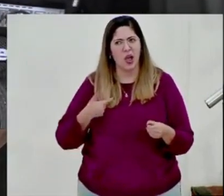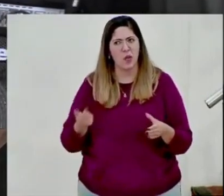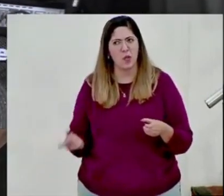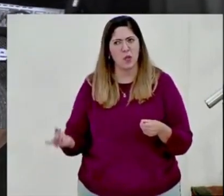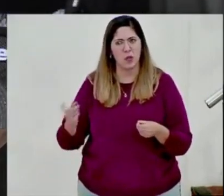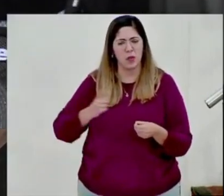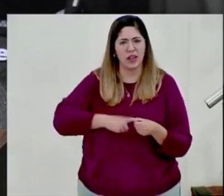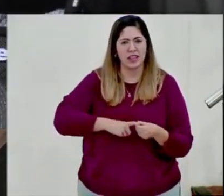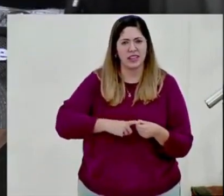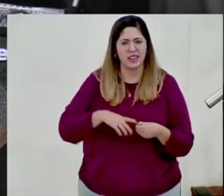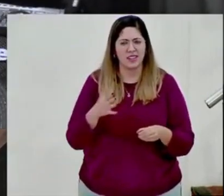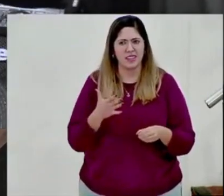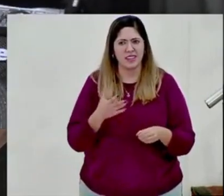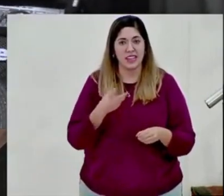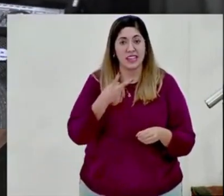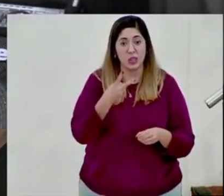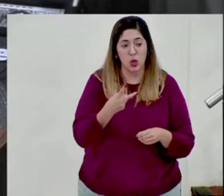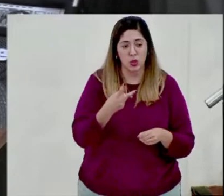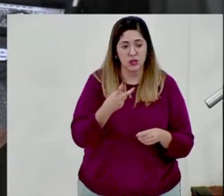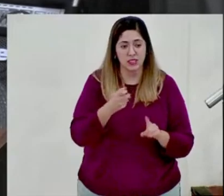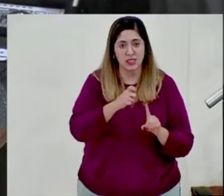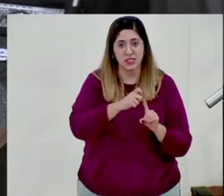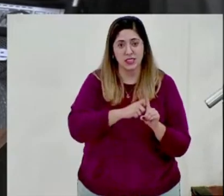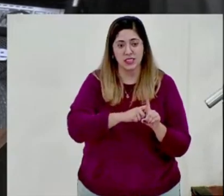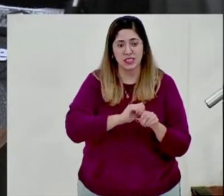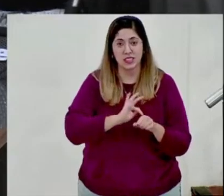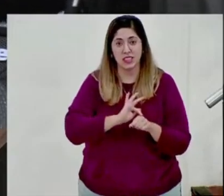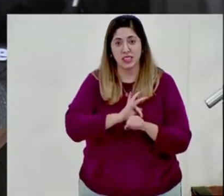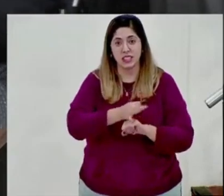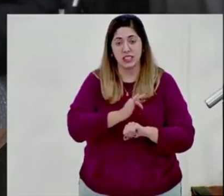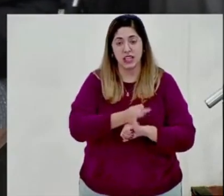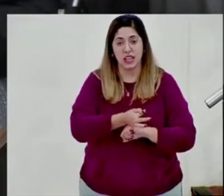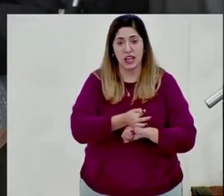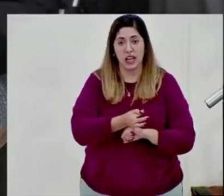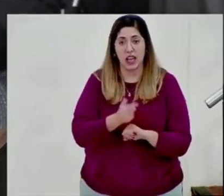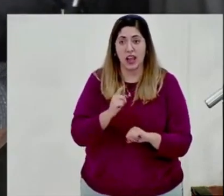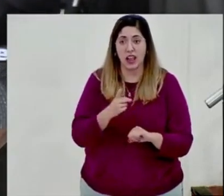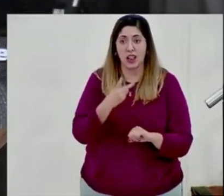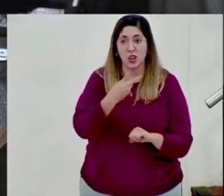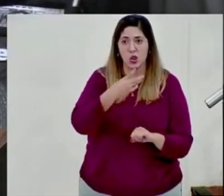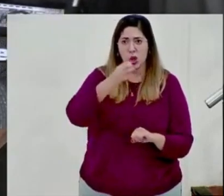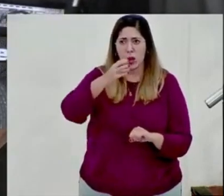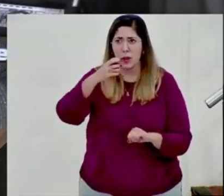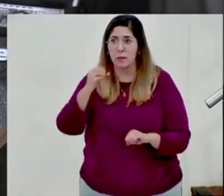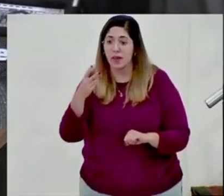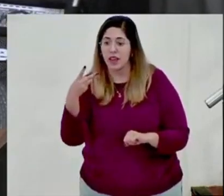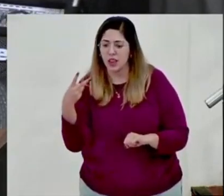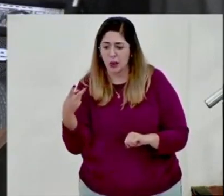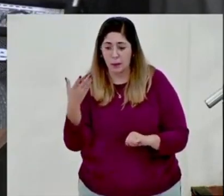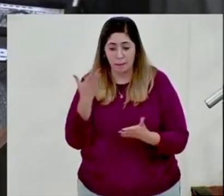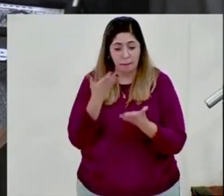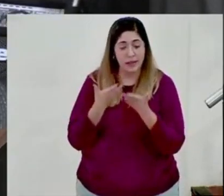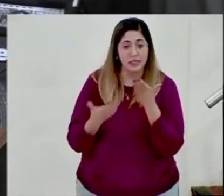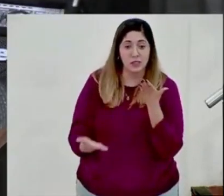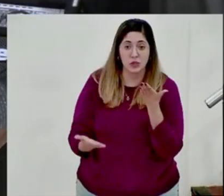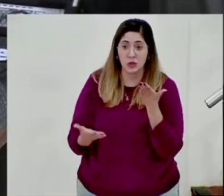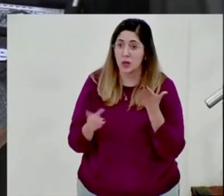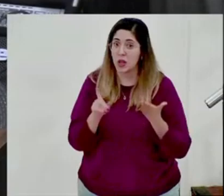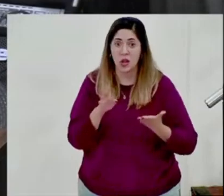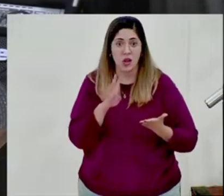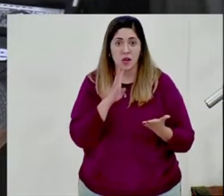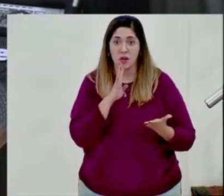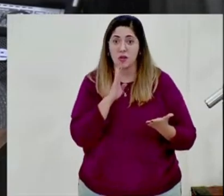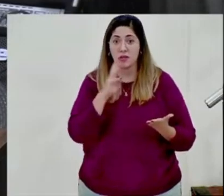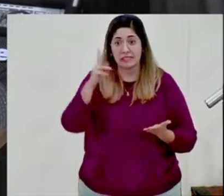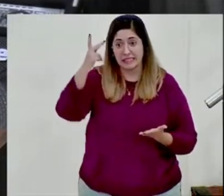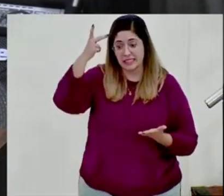2 de janeiro de 2002. Perdido. Porque eu não conhecia São Paulo. Eu morava lá na Berrini.